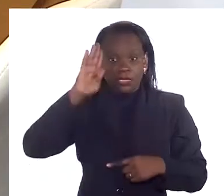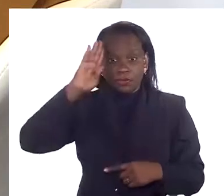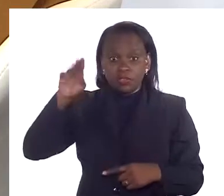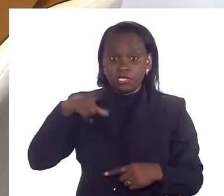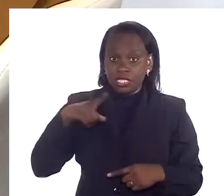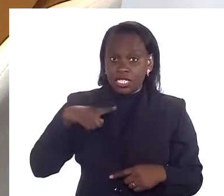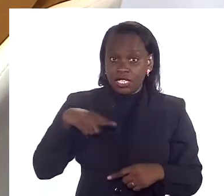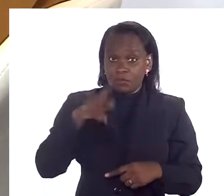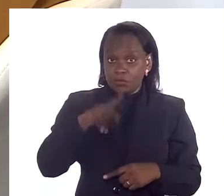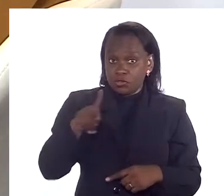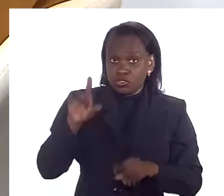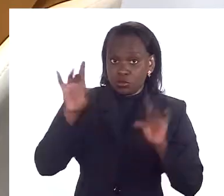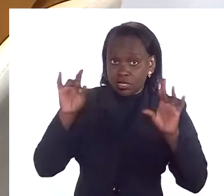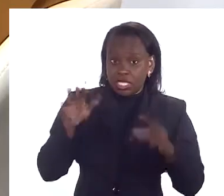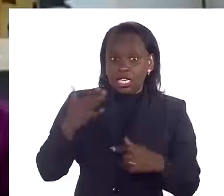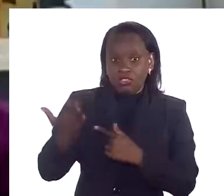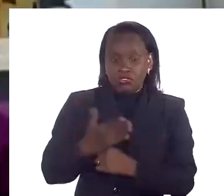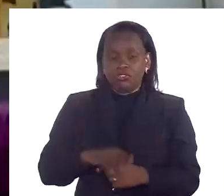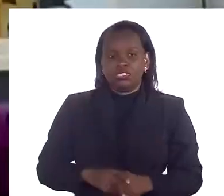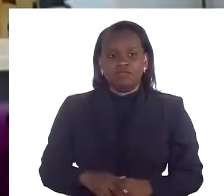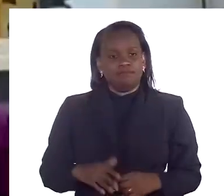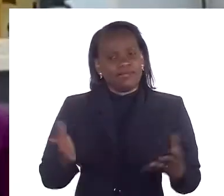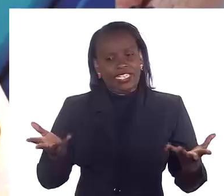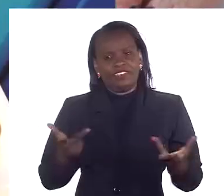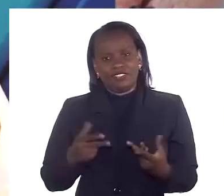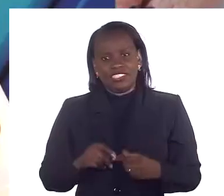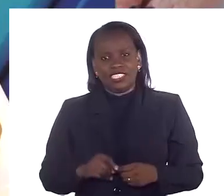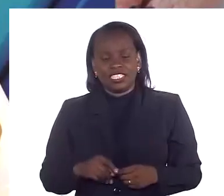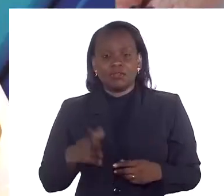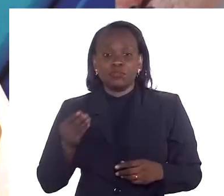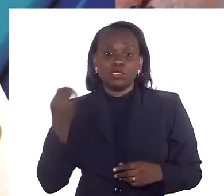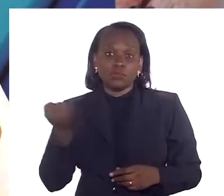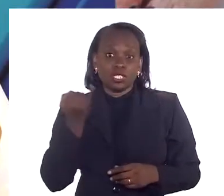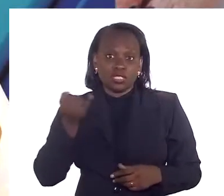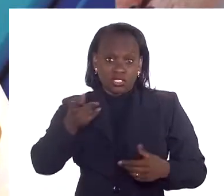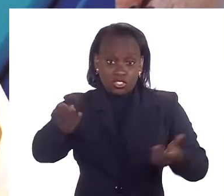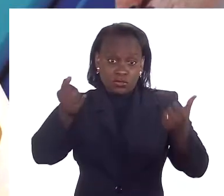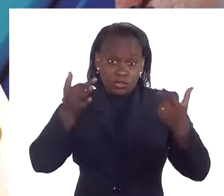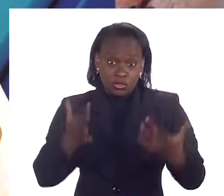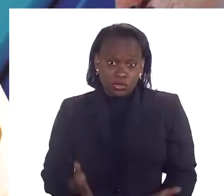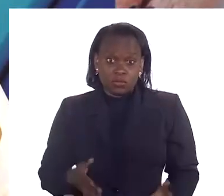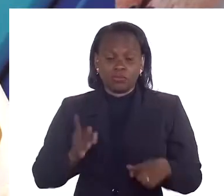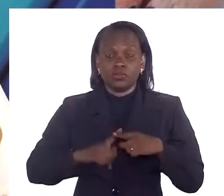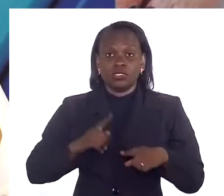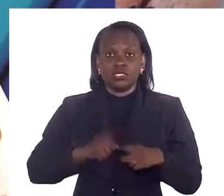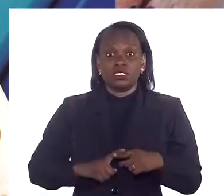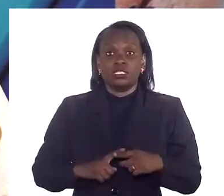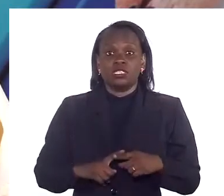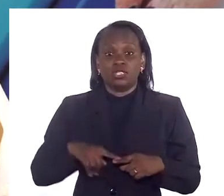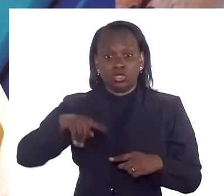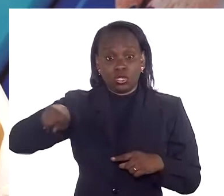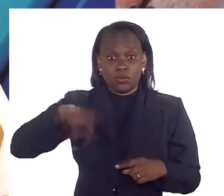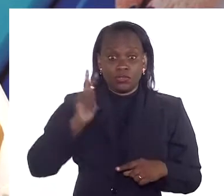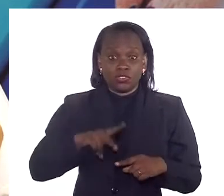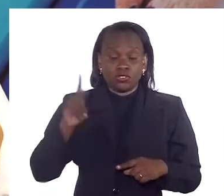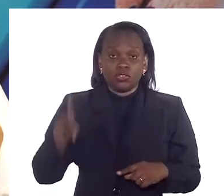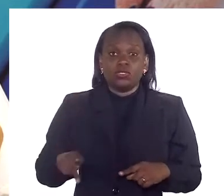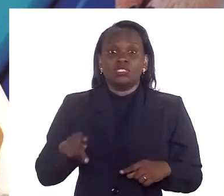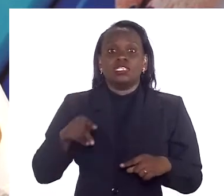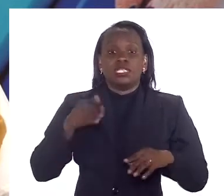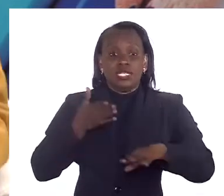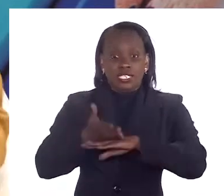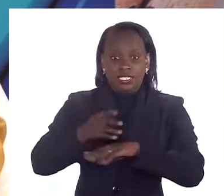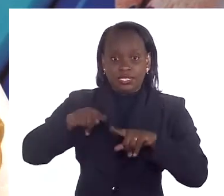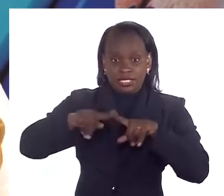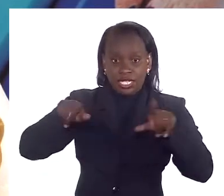se você tiver um especialista para contar. Maravilha. E é tão importante isso que você falou, Cristina, porque nós, professores, a